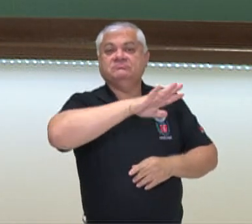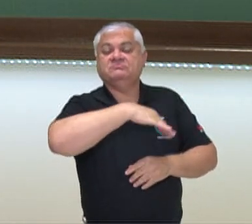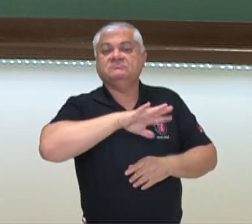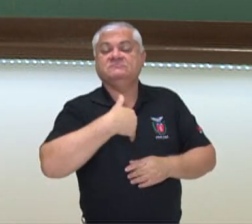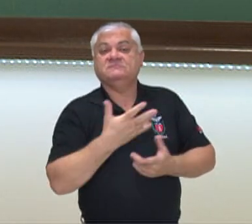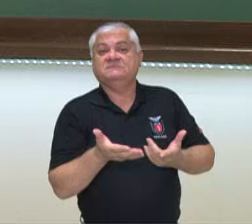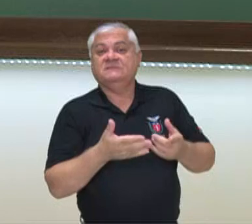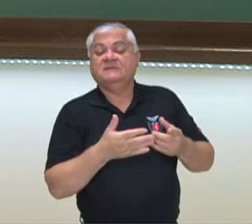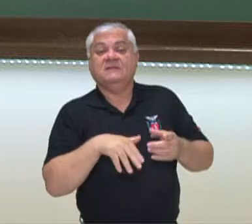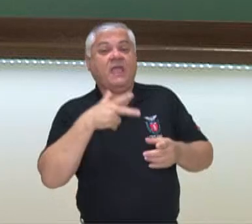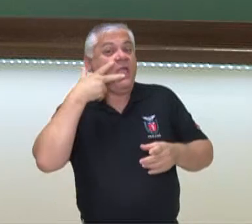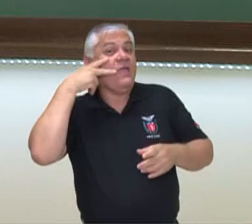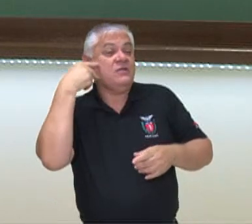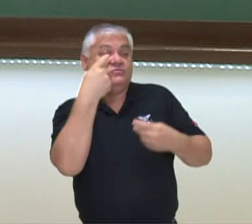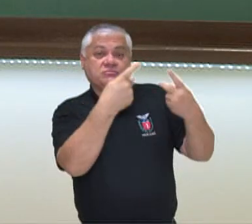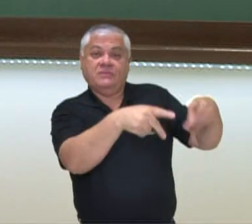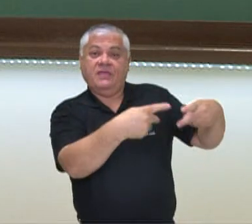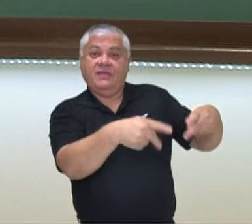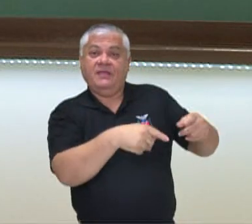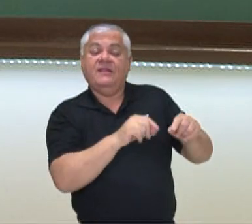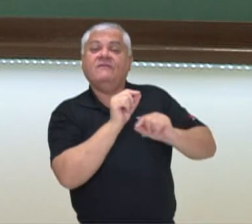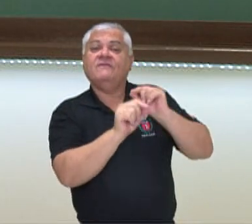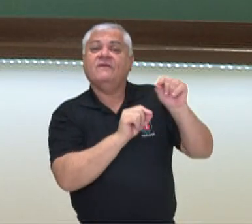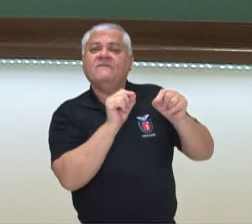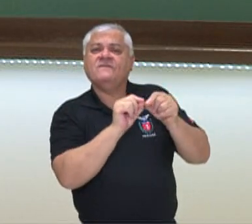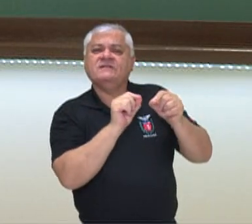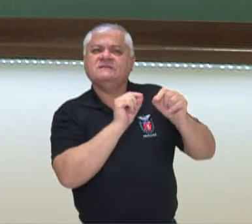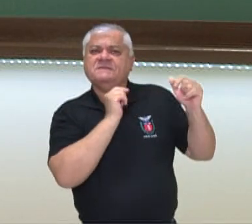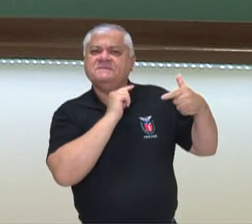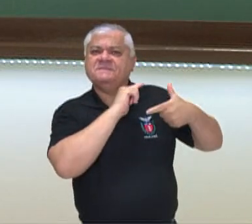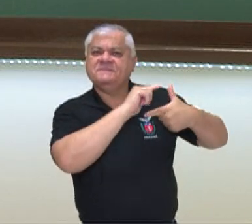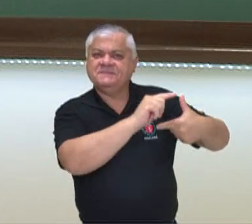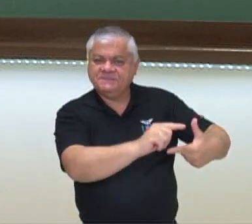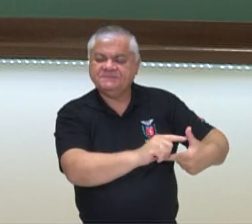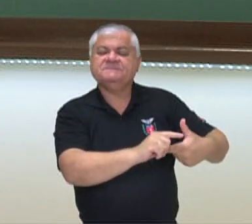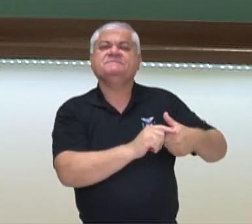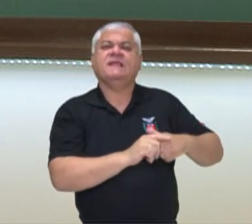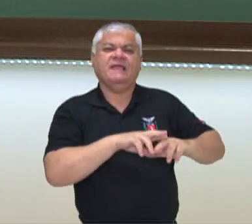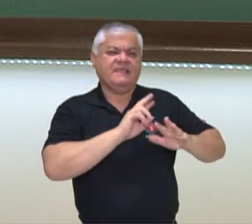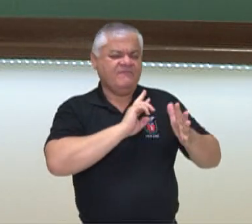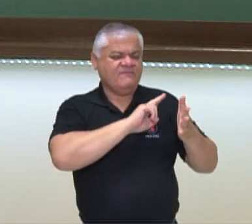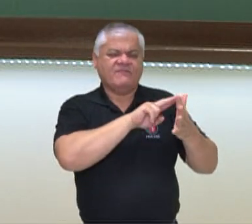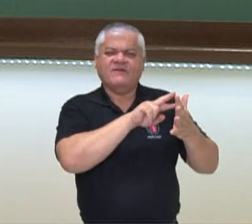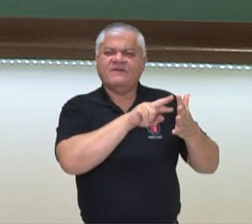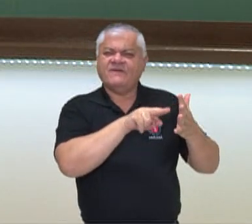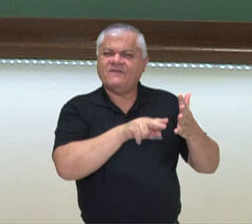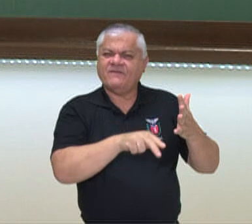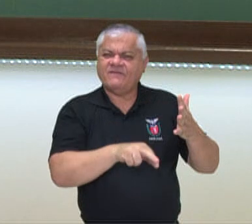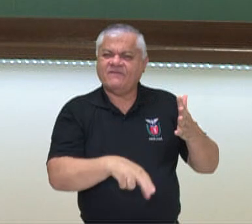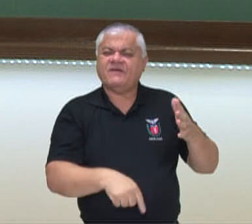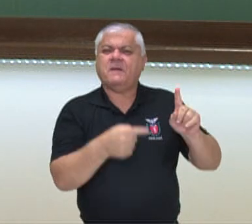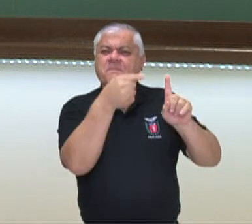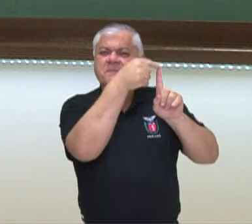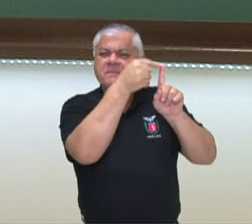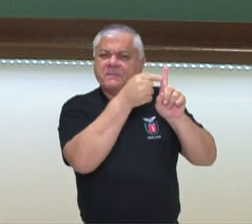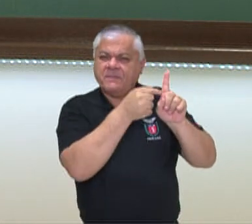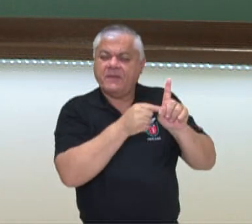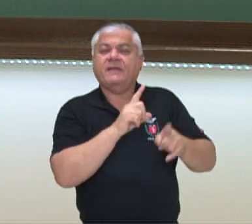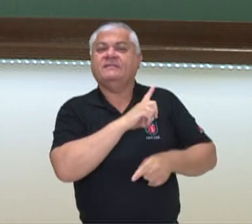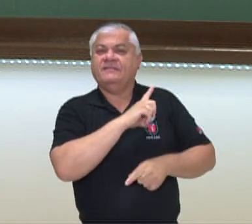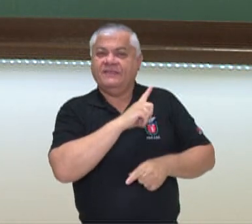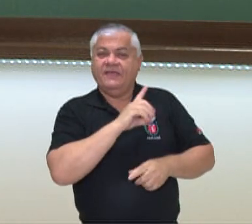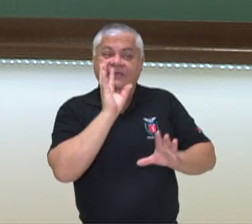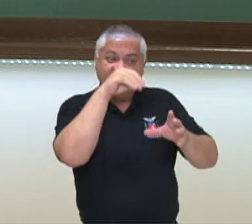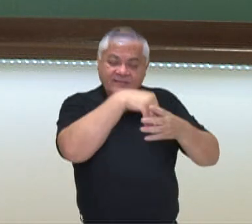né, de modalidades indígenas, tradicionais indígenas. Então, tem várias modalidades esportivas